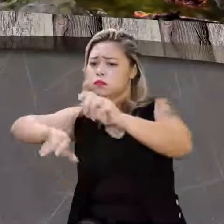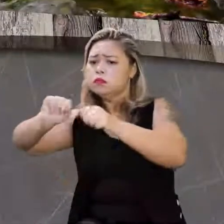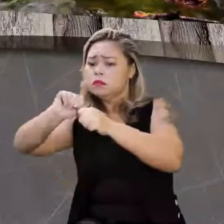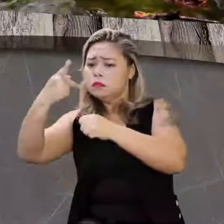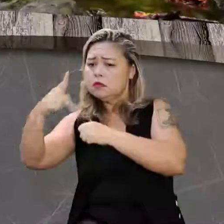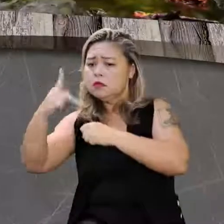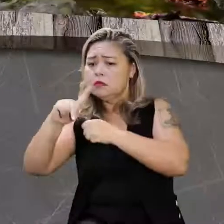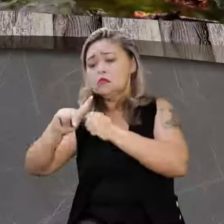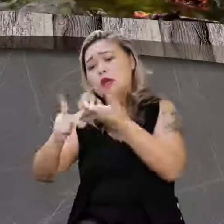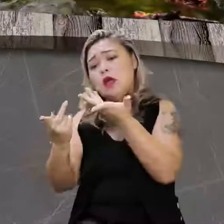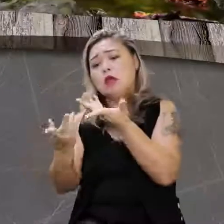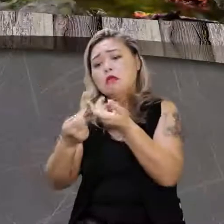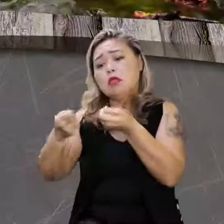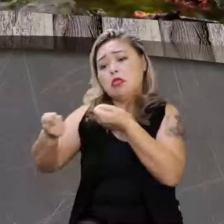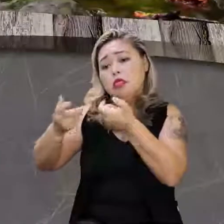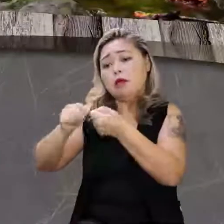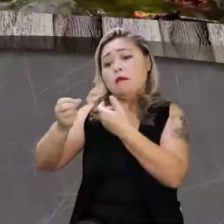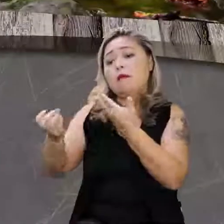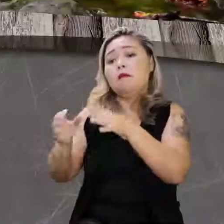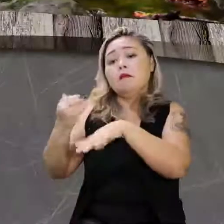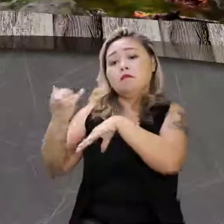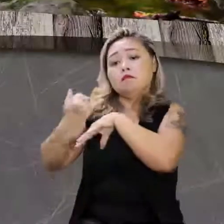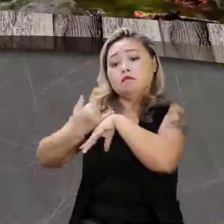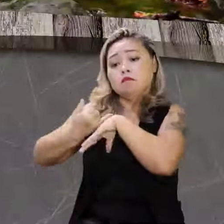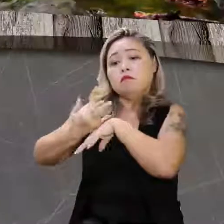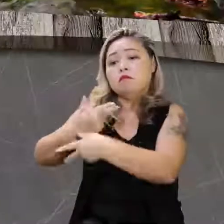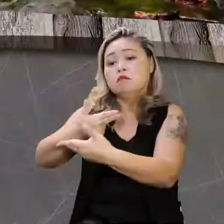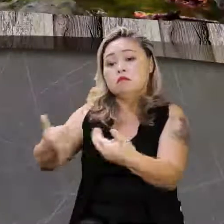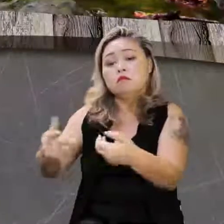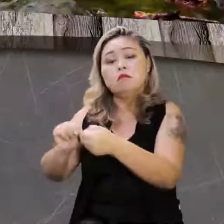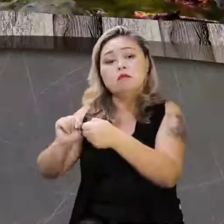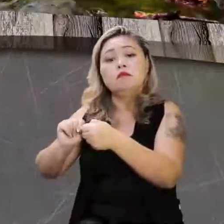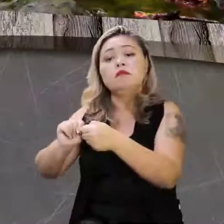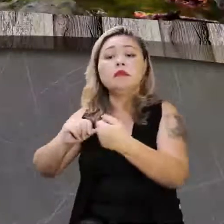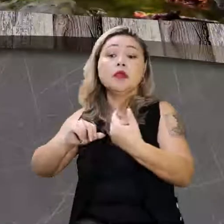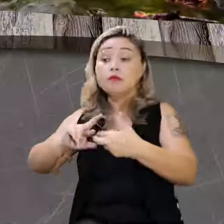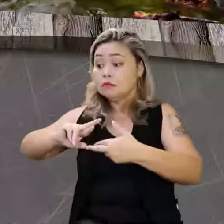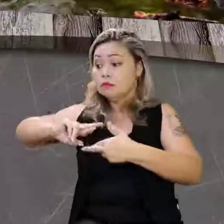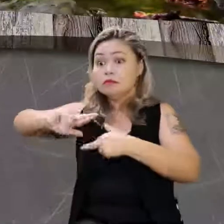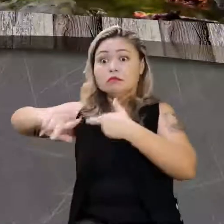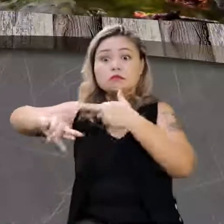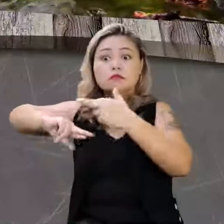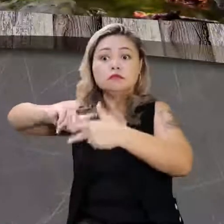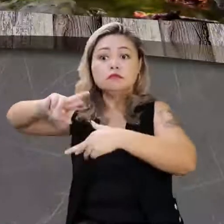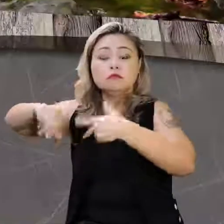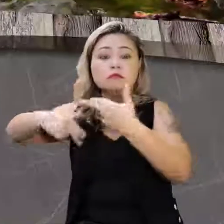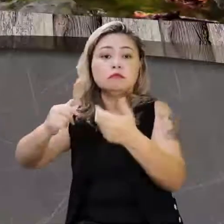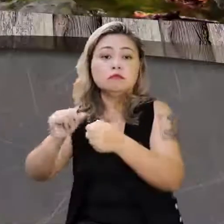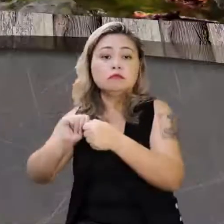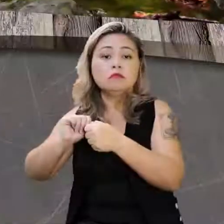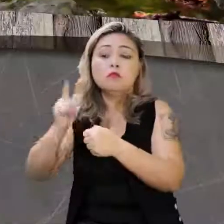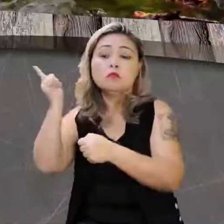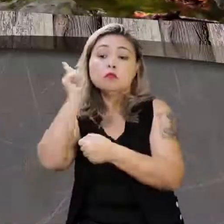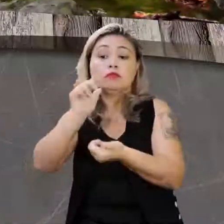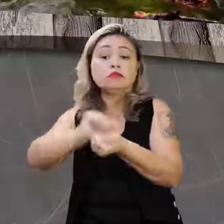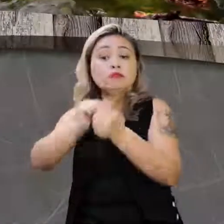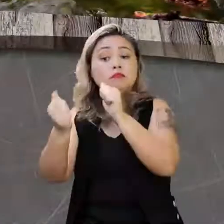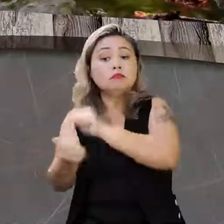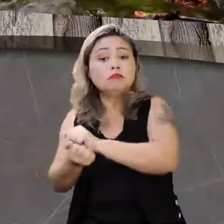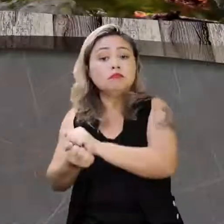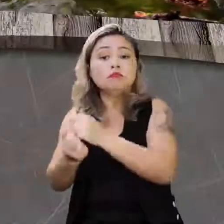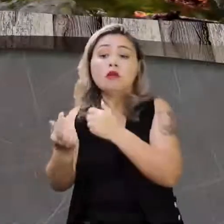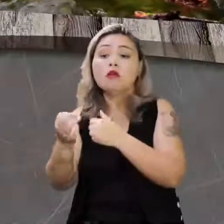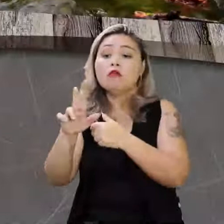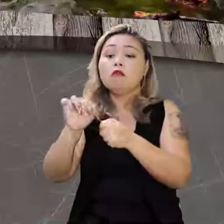pelas minas. E aí, ela vai se diferenciar ao longo do tempo. E ela não vai mais conseguir se adaptar. O período